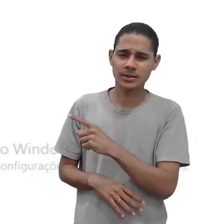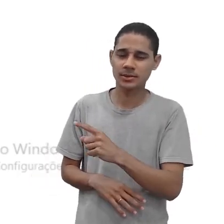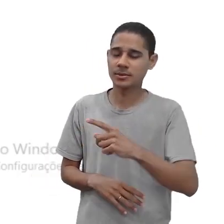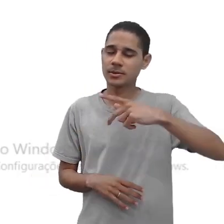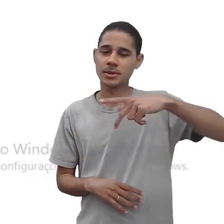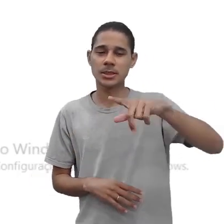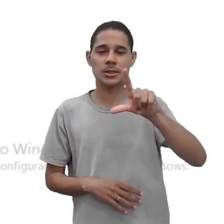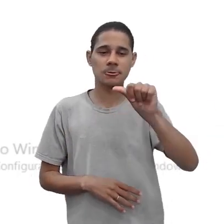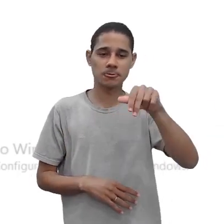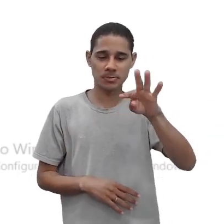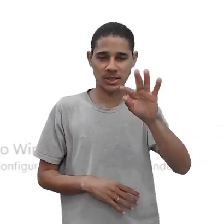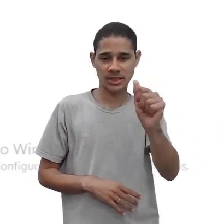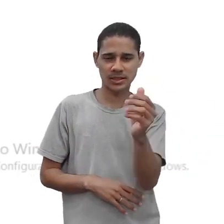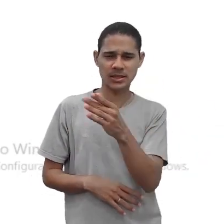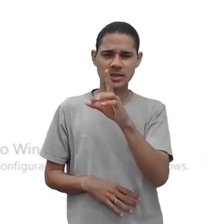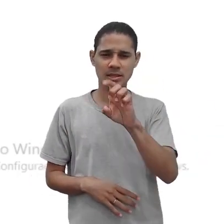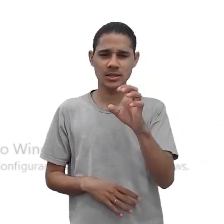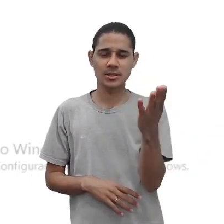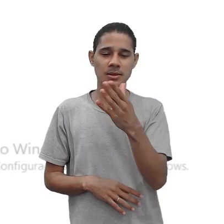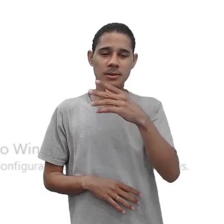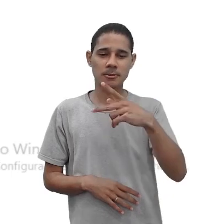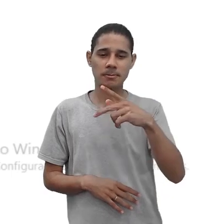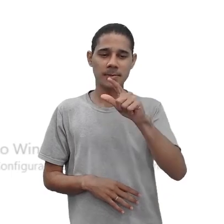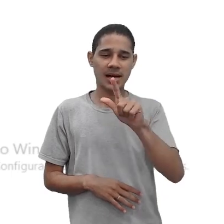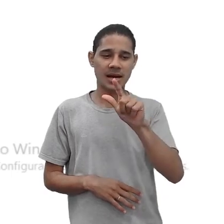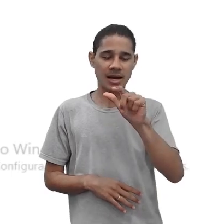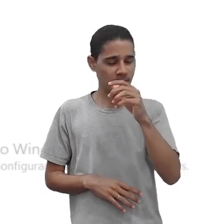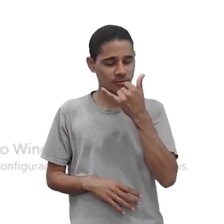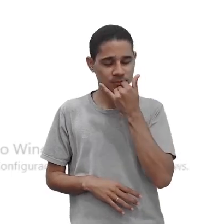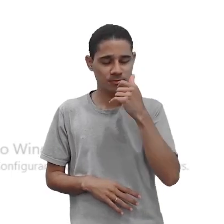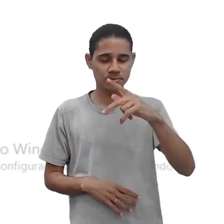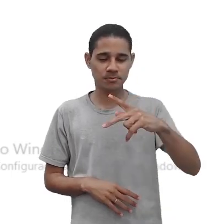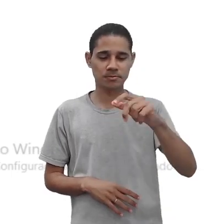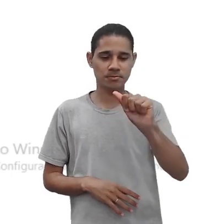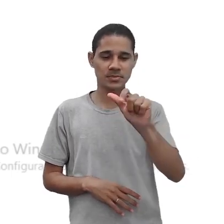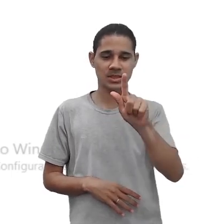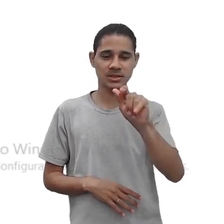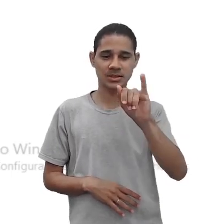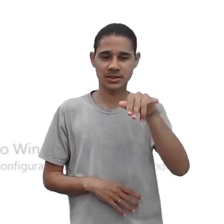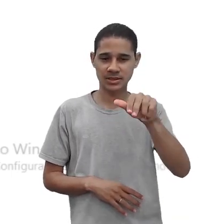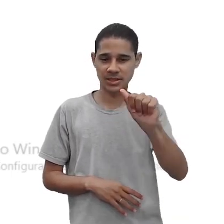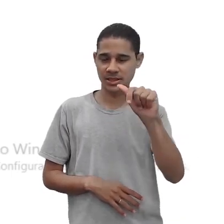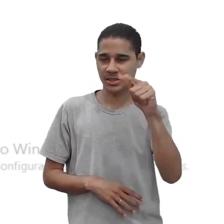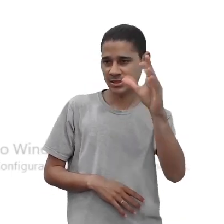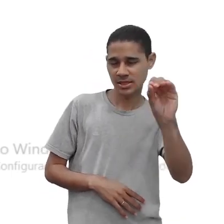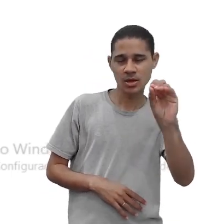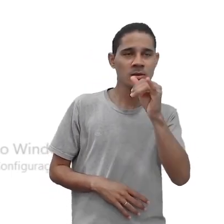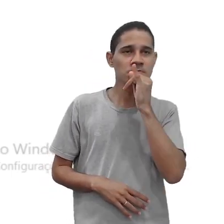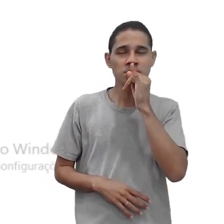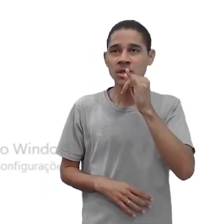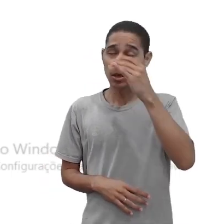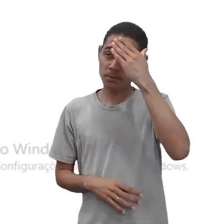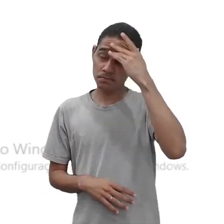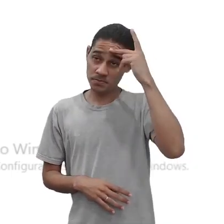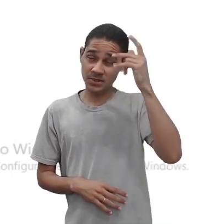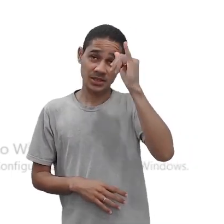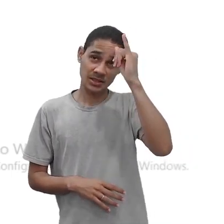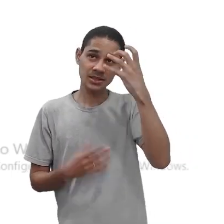de paginação, né? Quando a gente fala, eu quero colocar porcelanato, eu quero